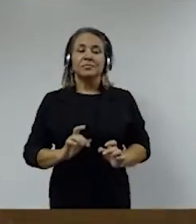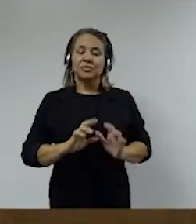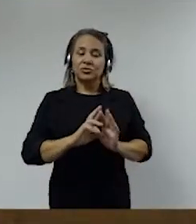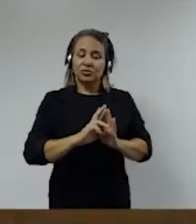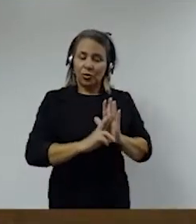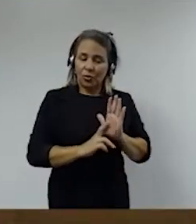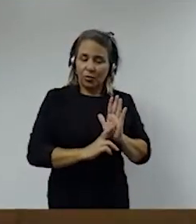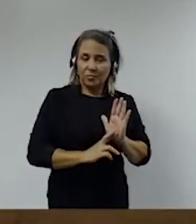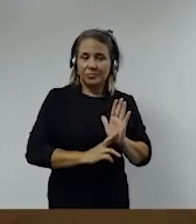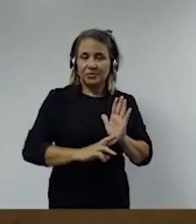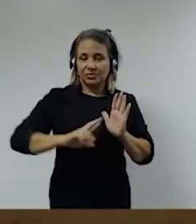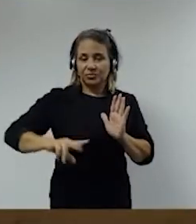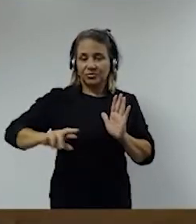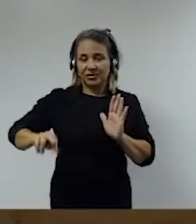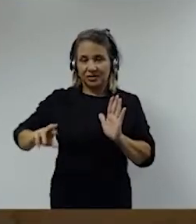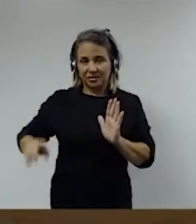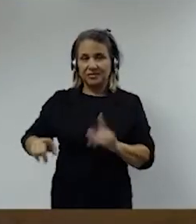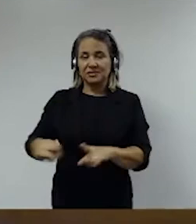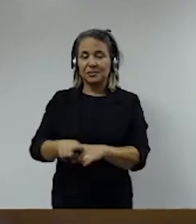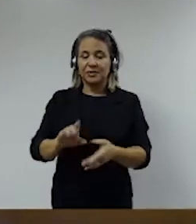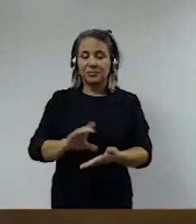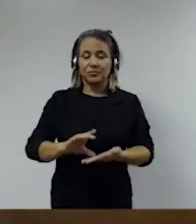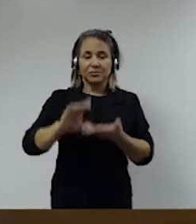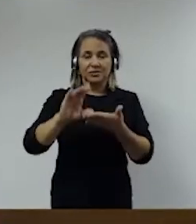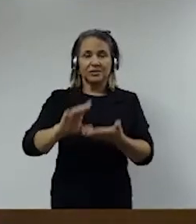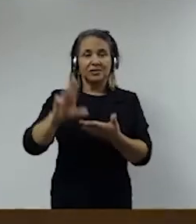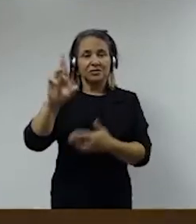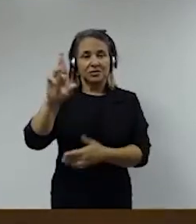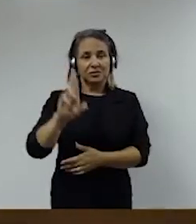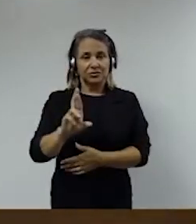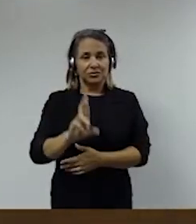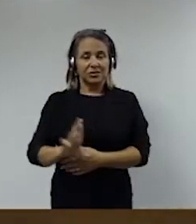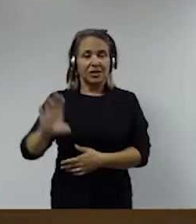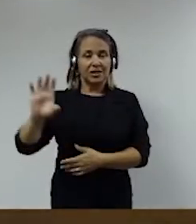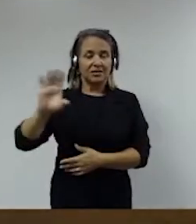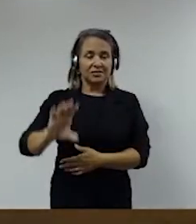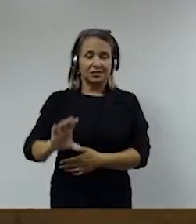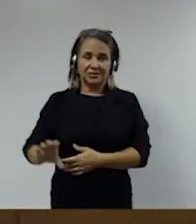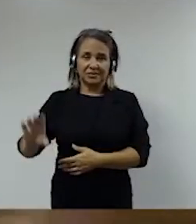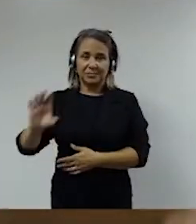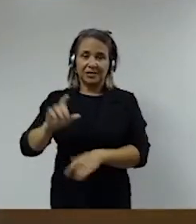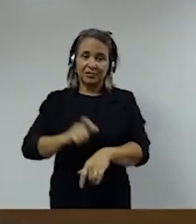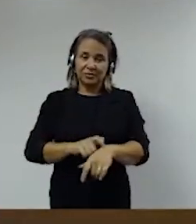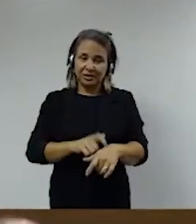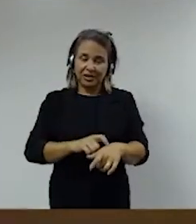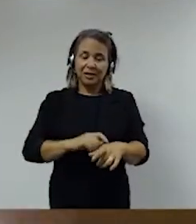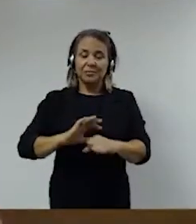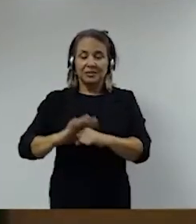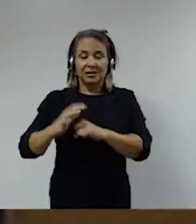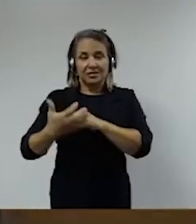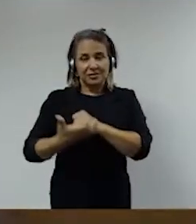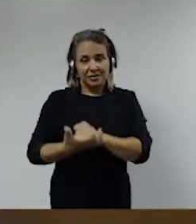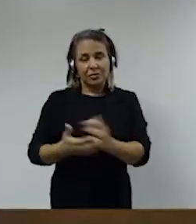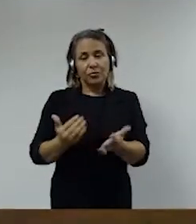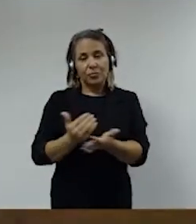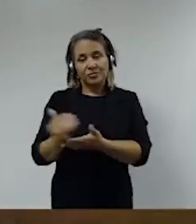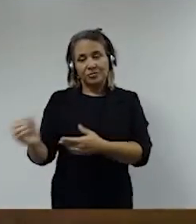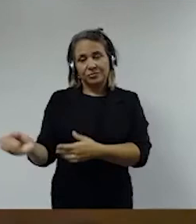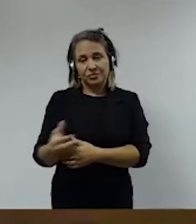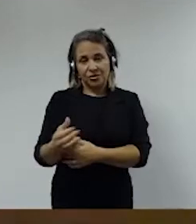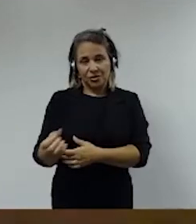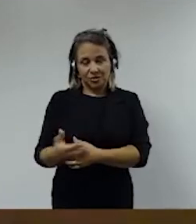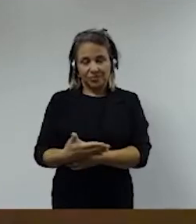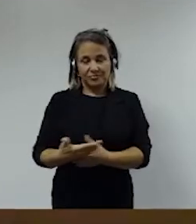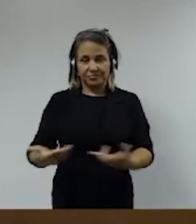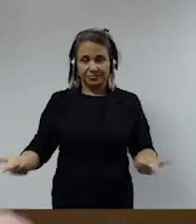do Conselho Federal de Medicina, os conselhos regionais também, né, principalmente nessa época da pandemia, acabaram trazendo novas regulações, já